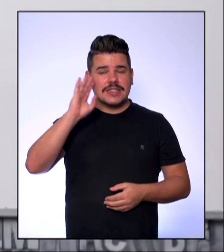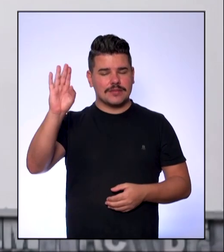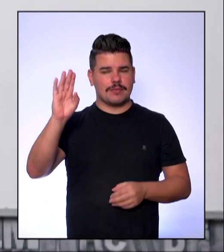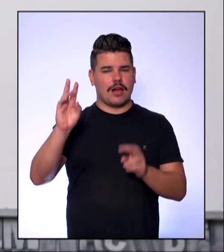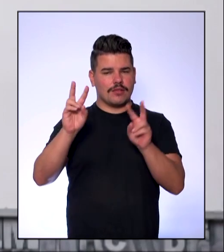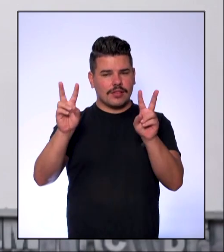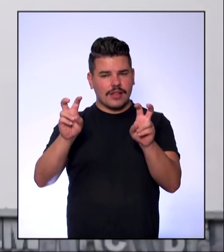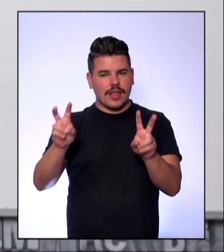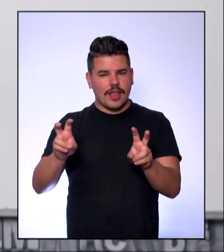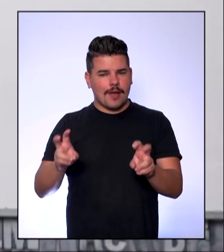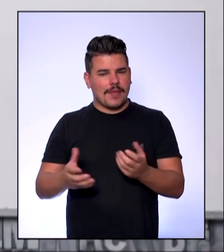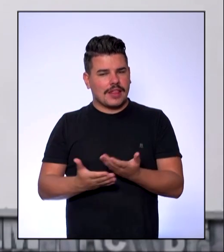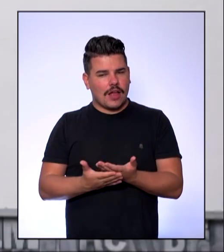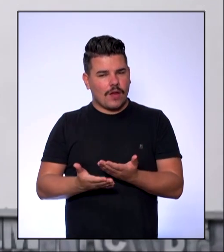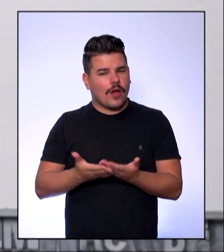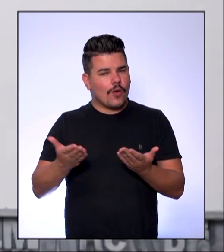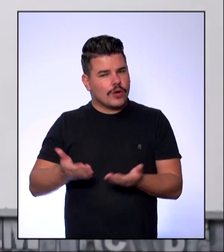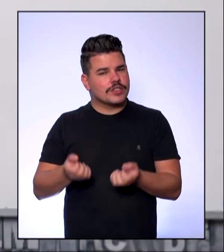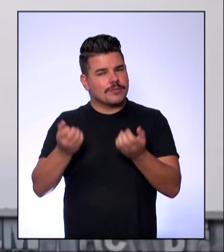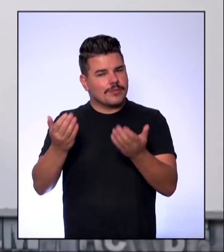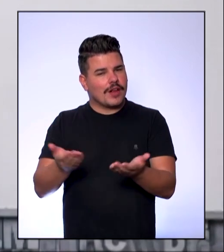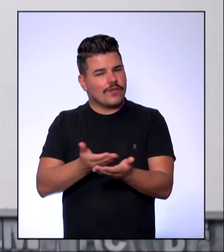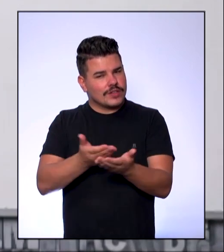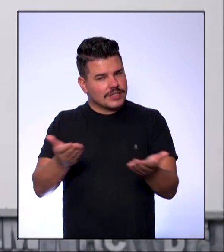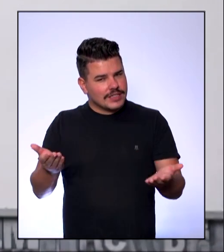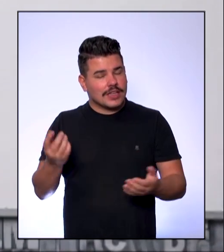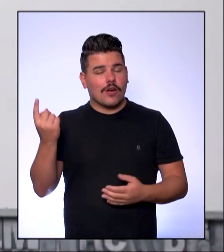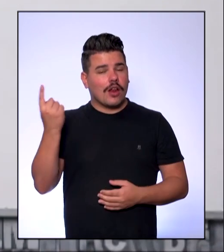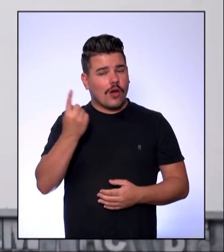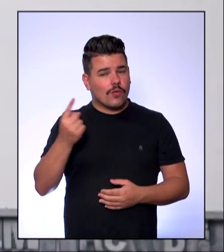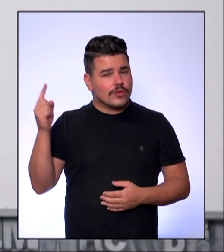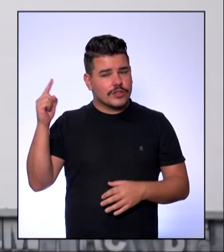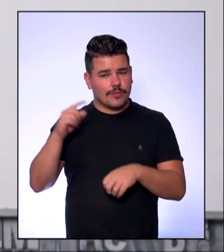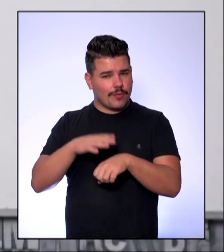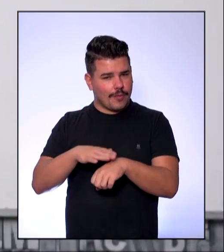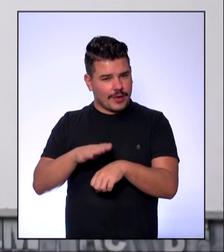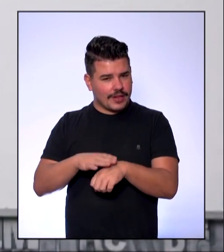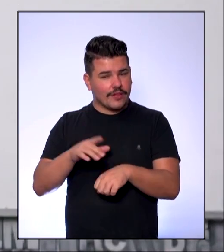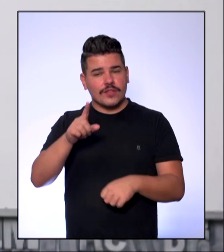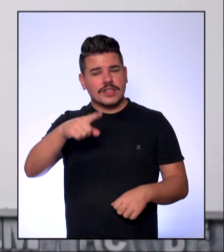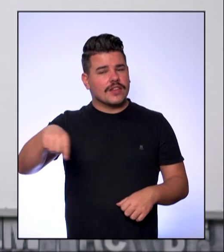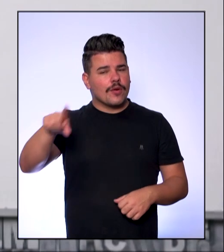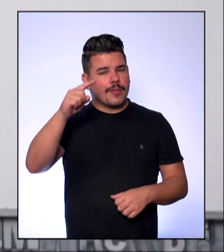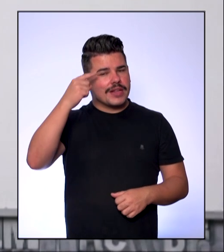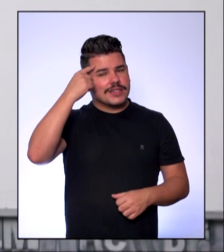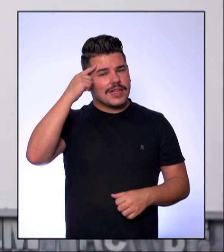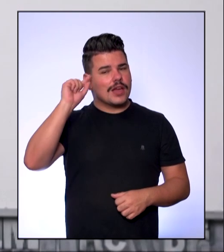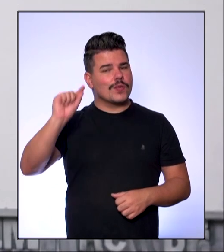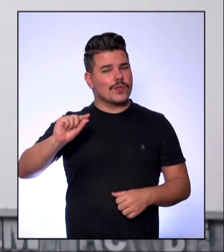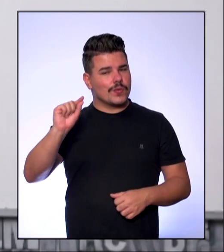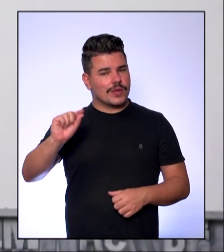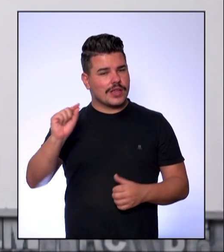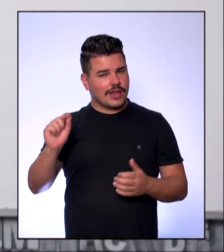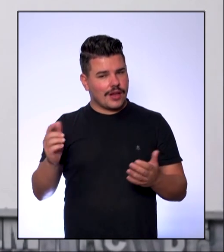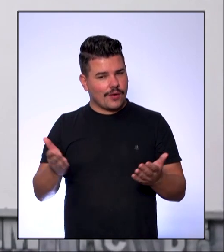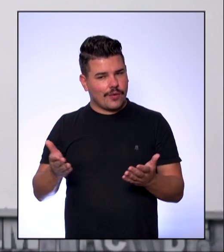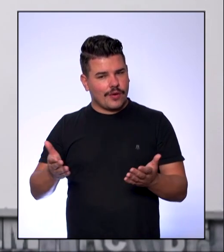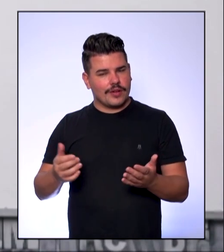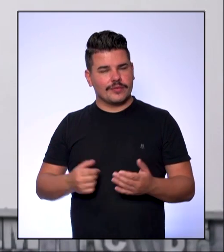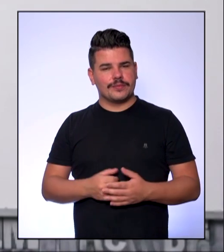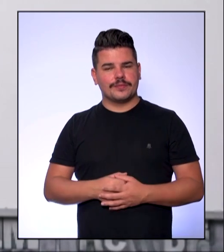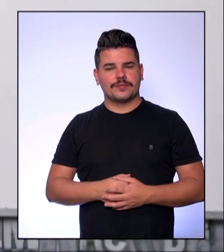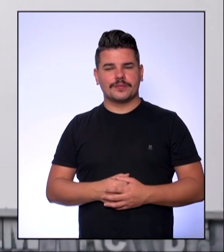aula para vocês. Para a gente entrar na última parte, vamos pensar no seguinte.